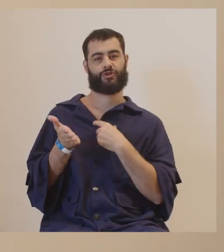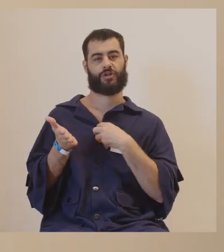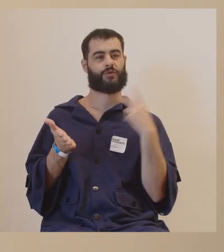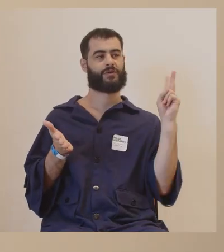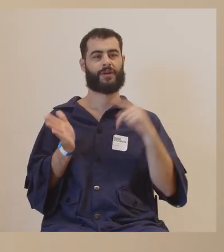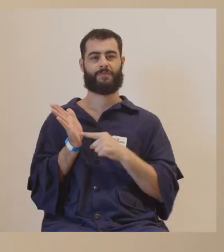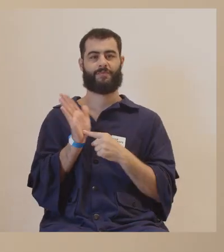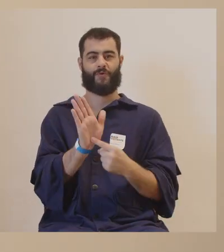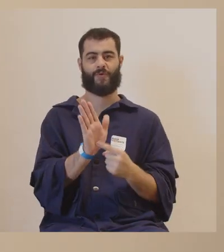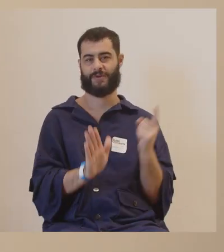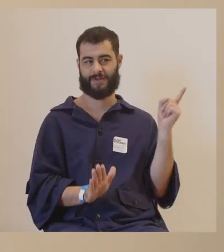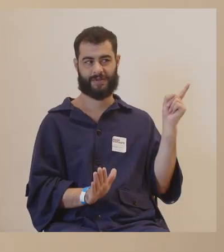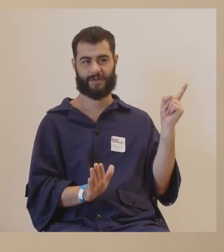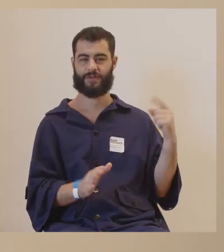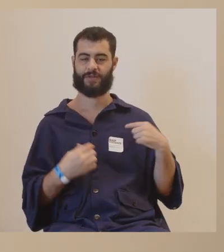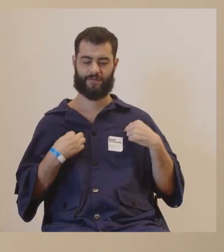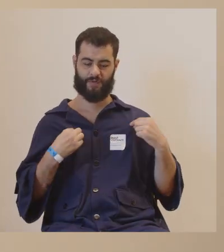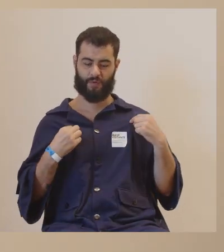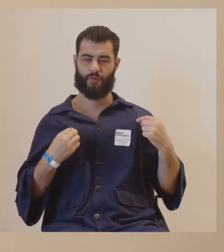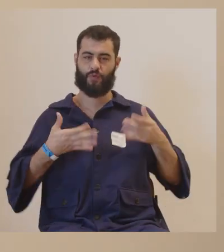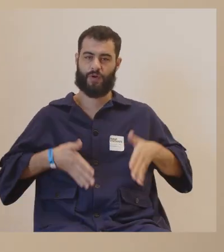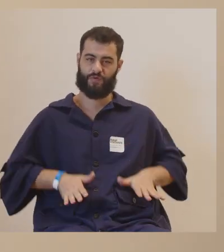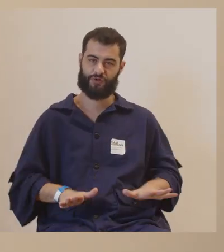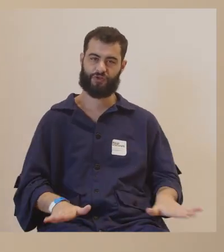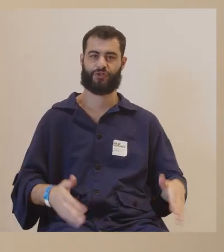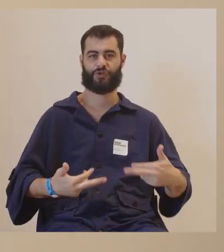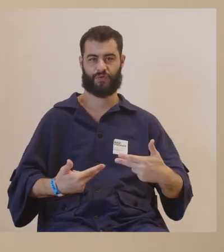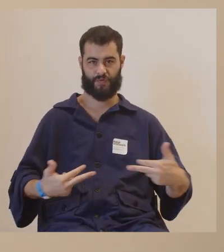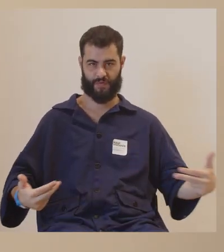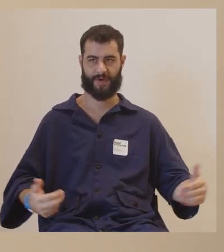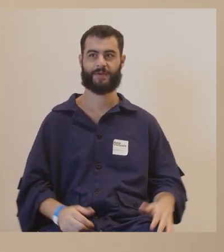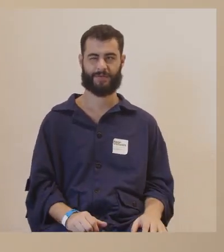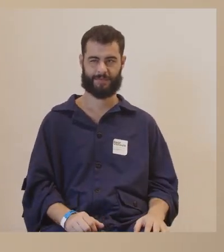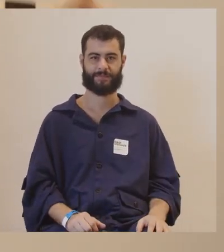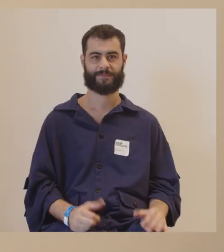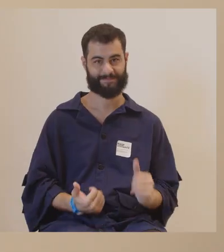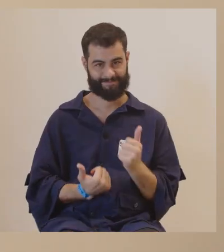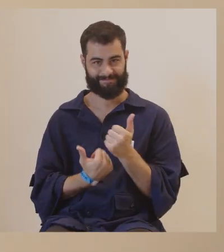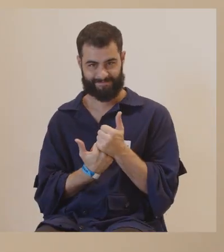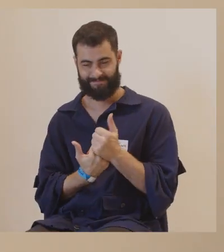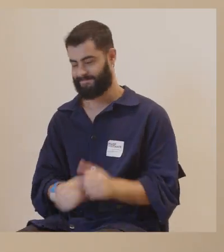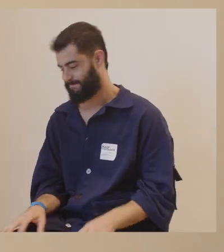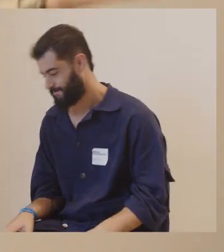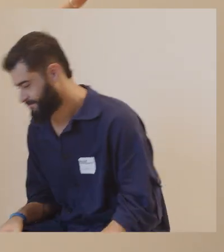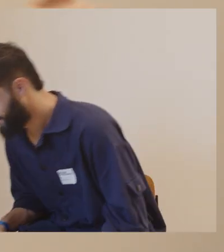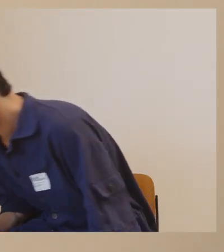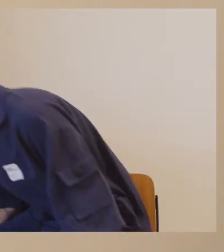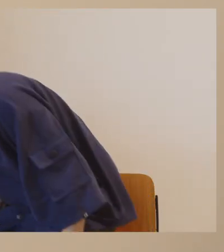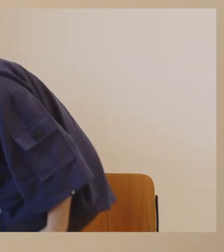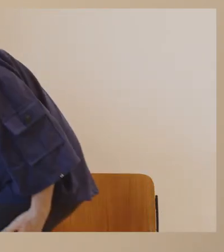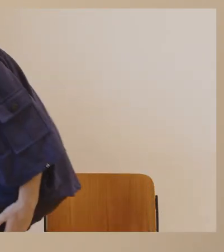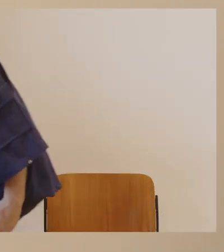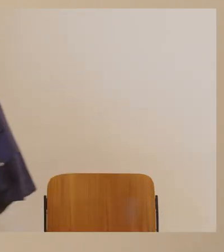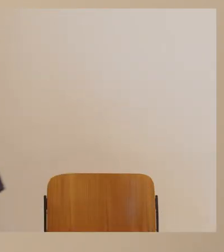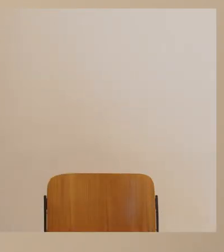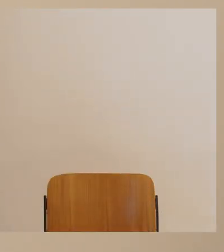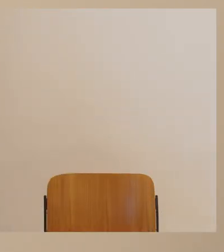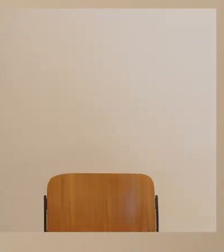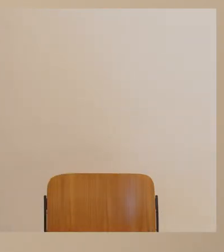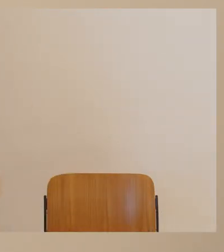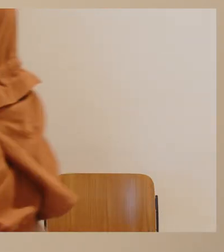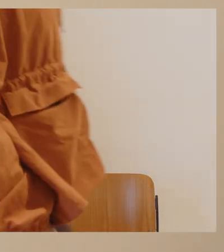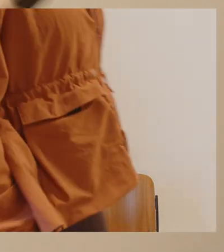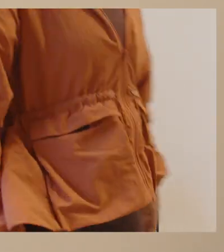diante. Bom, a outra tentativa dele de fazer uma pintura de paisagem daí de grande porte, agora não mais figuras